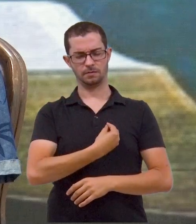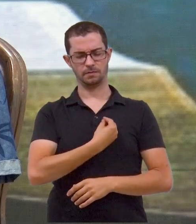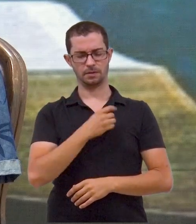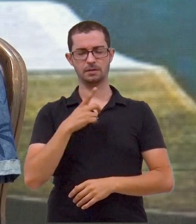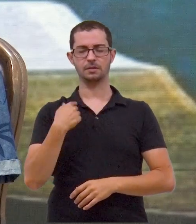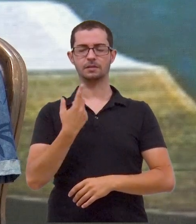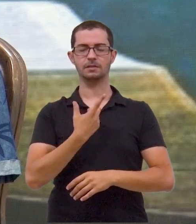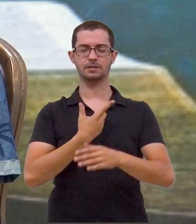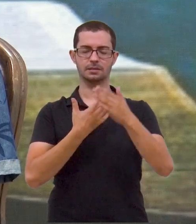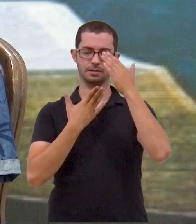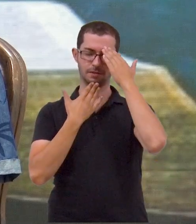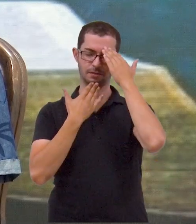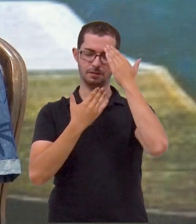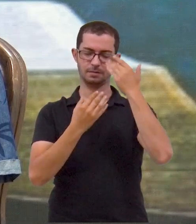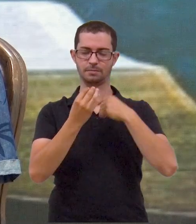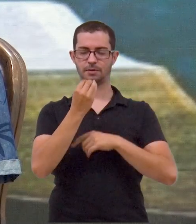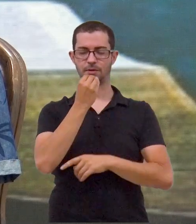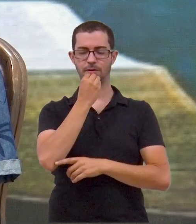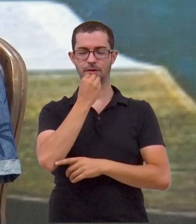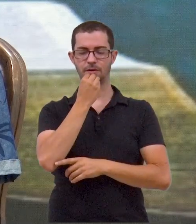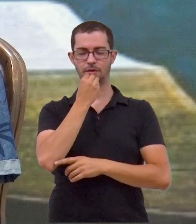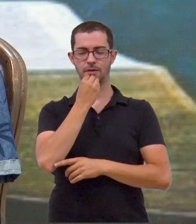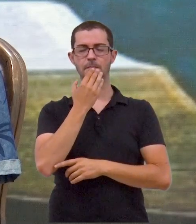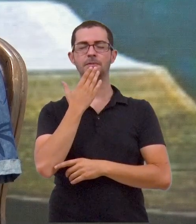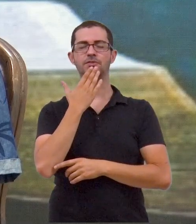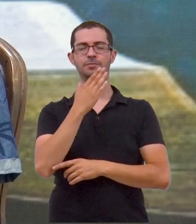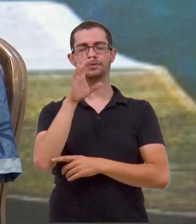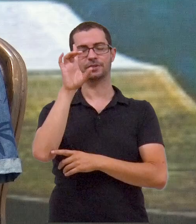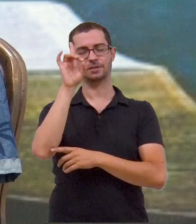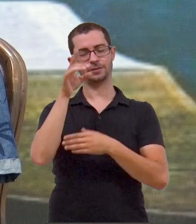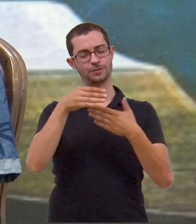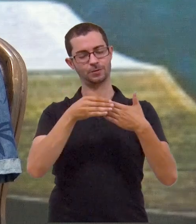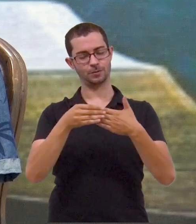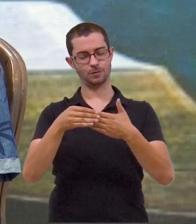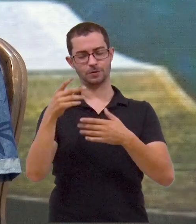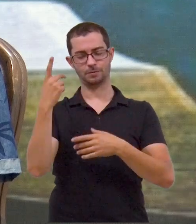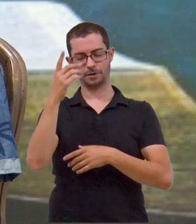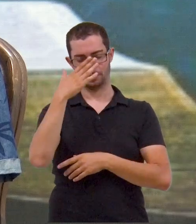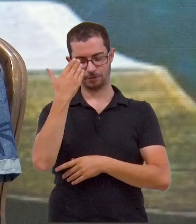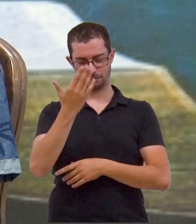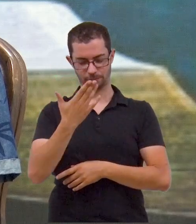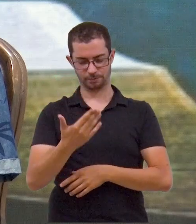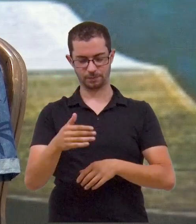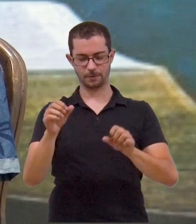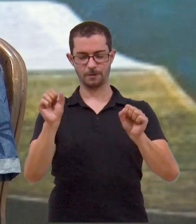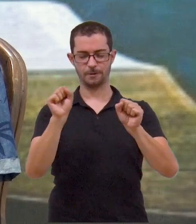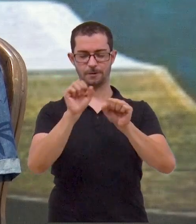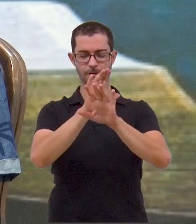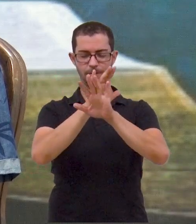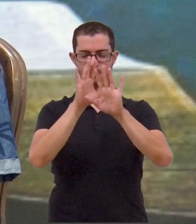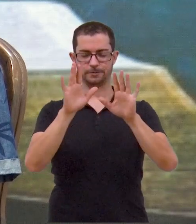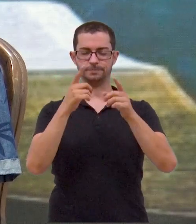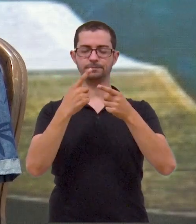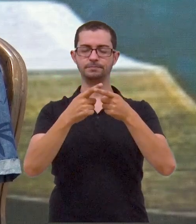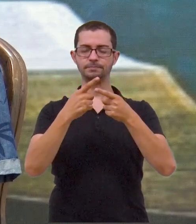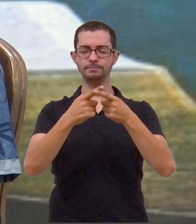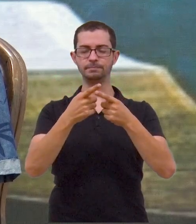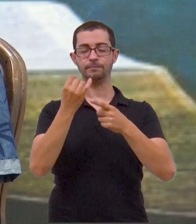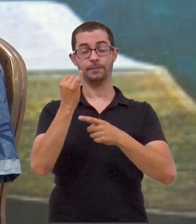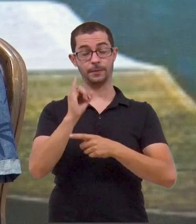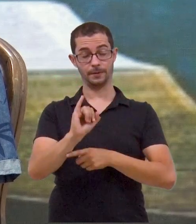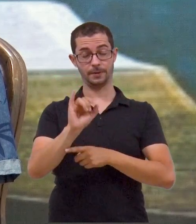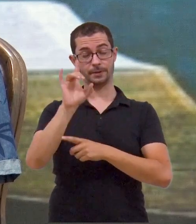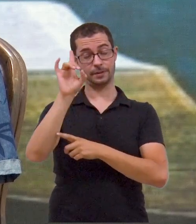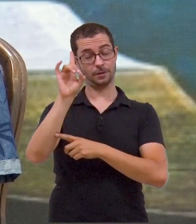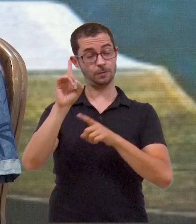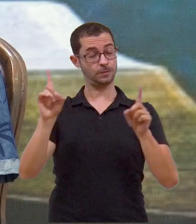esta oportunidade. Pedimos que o Senhor nos conduza para a tua honra e glória, porque se o Senhor não fizer, Pai,